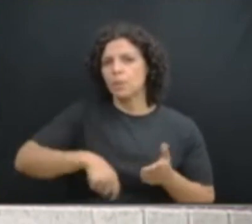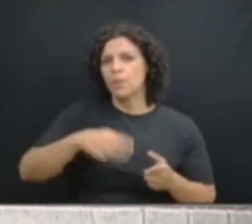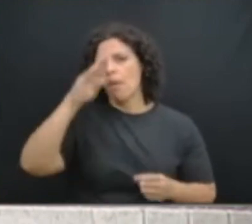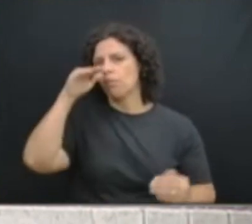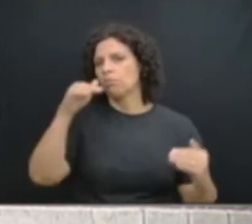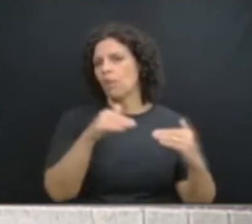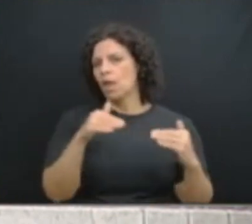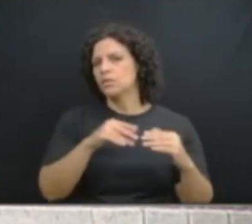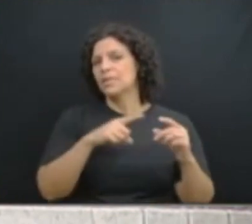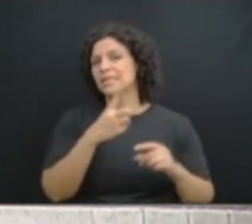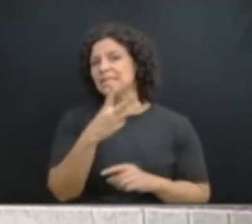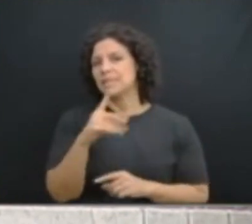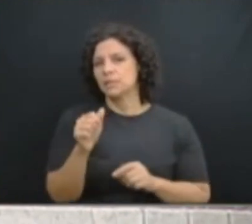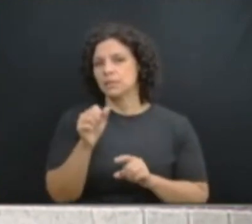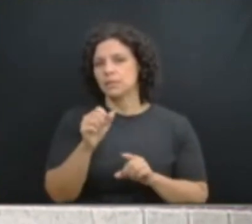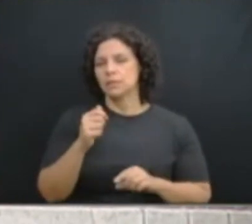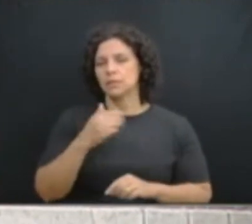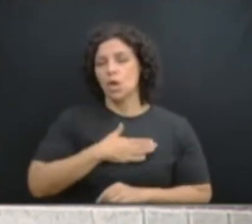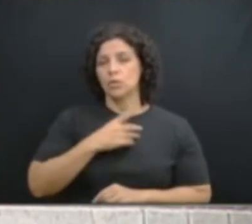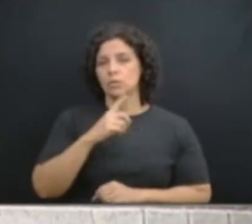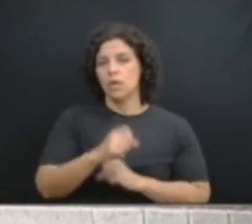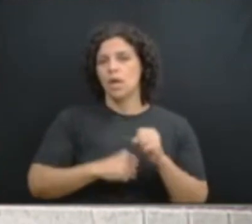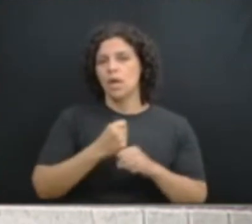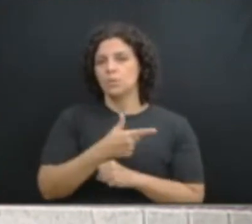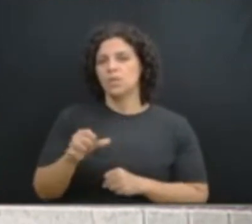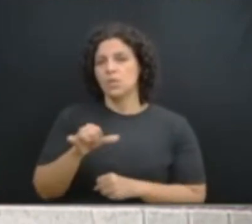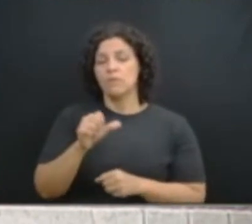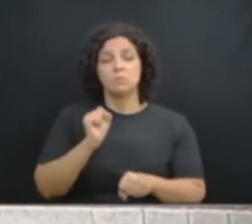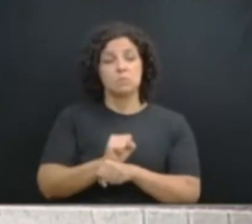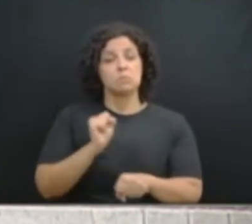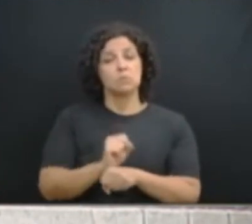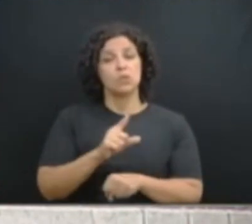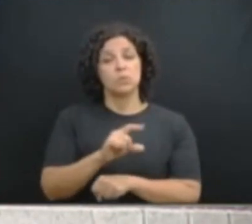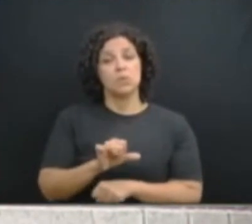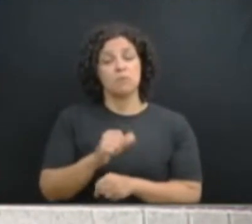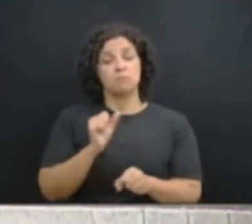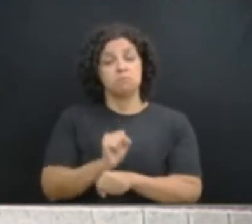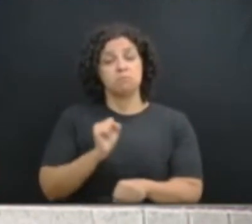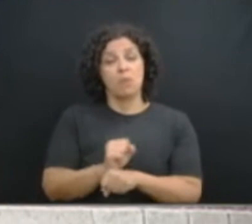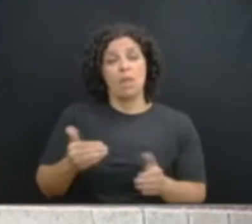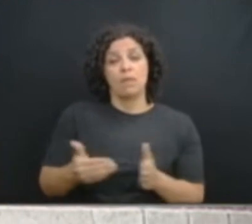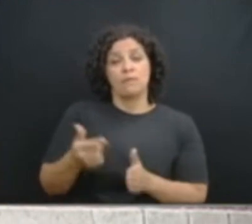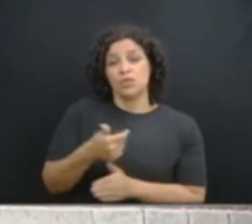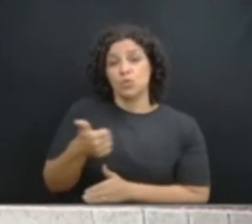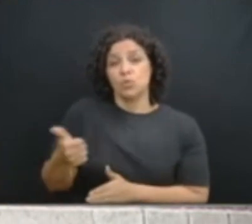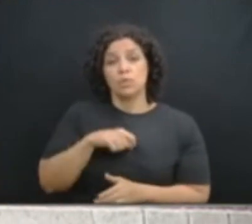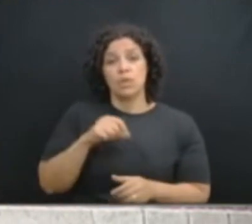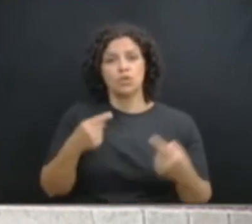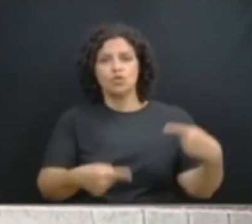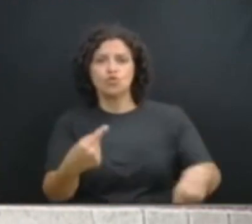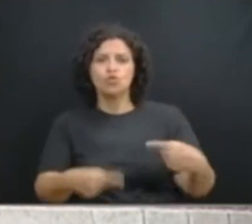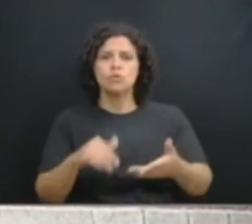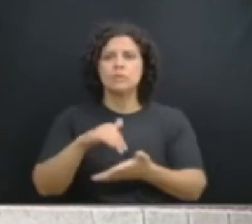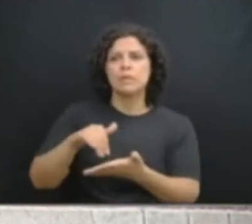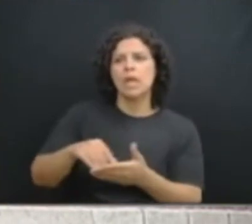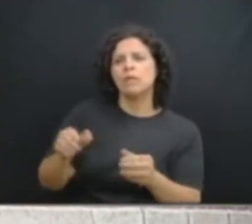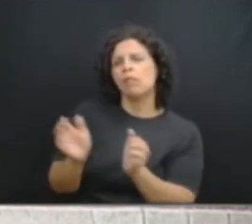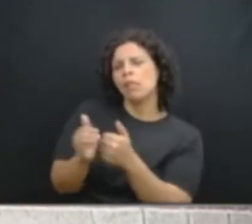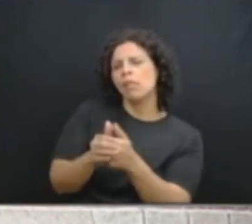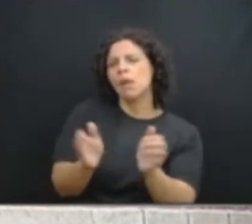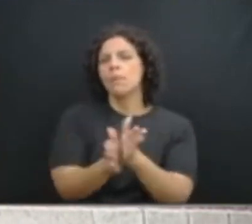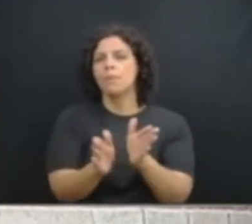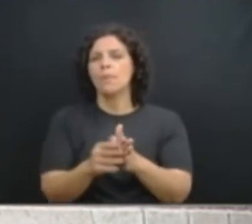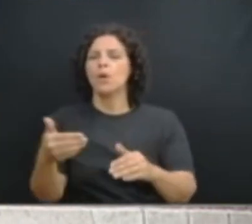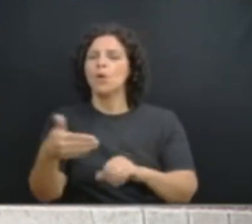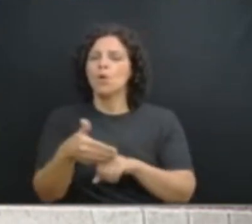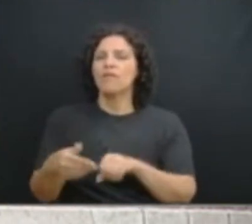entendimento em 13 de agosto de 2019 e está desde 2019 até 2021 debatendo secretamente com o governo federal o